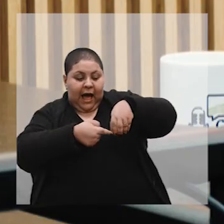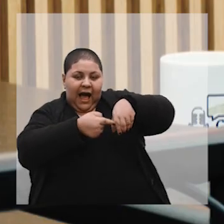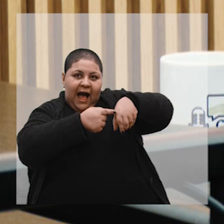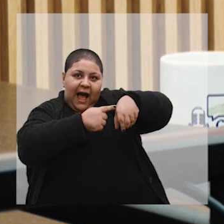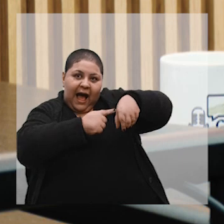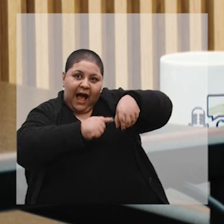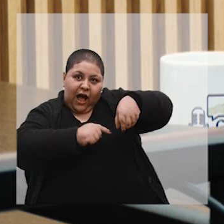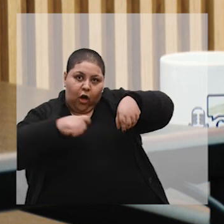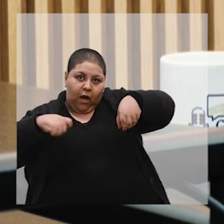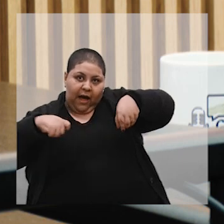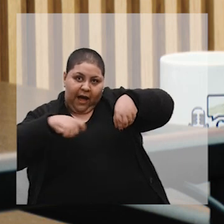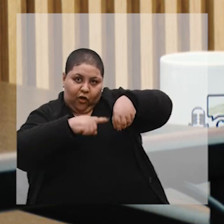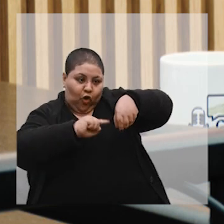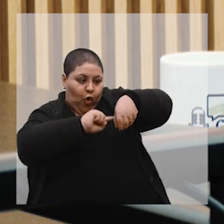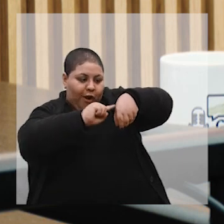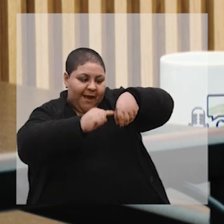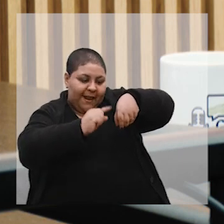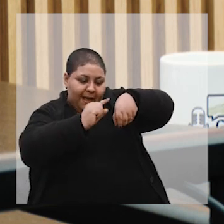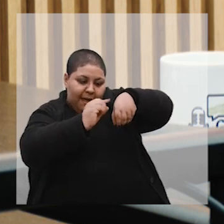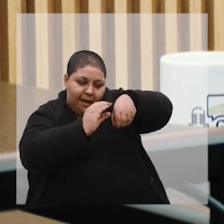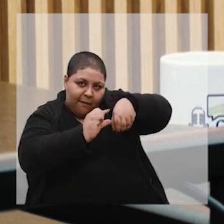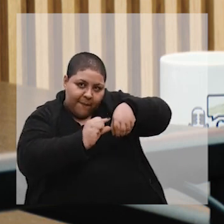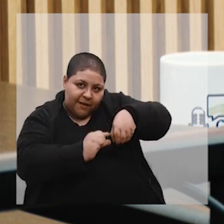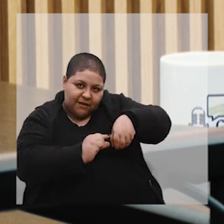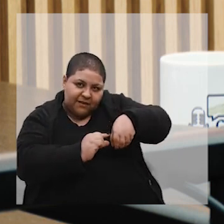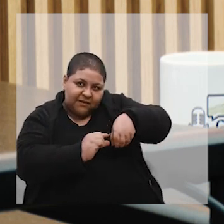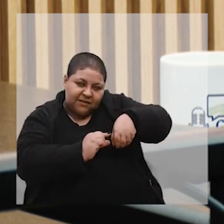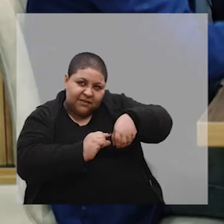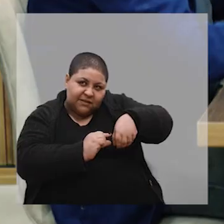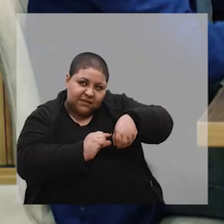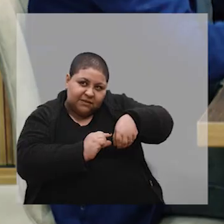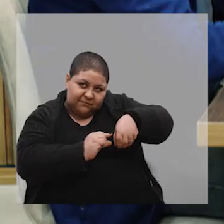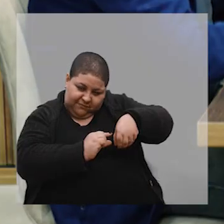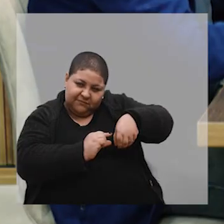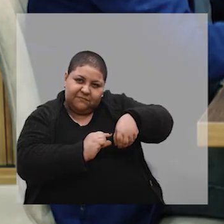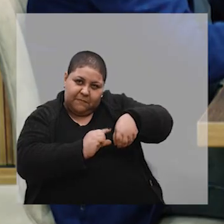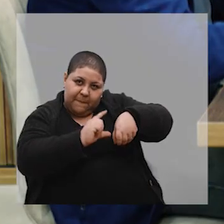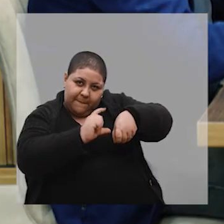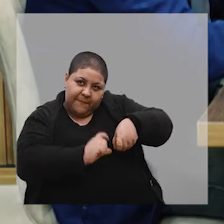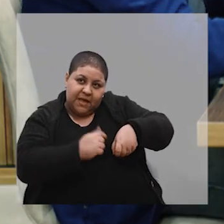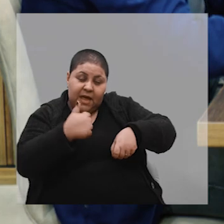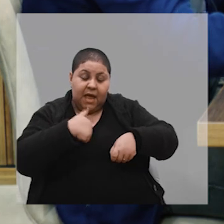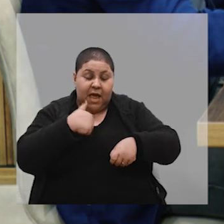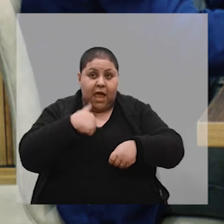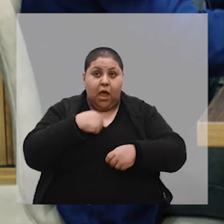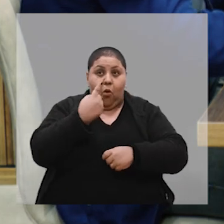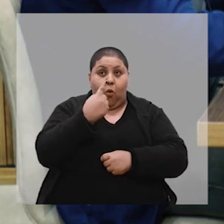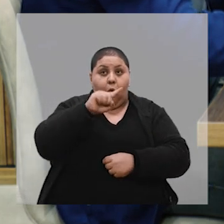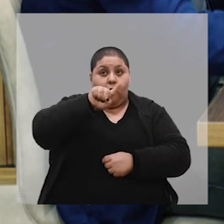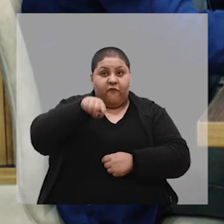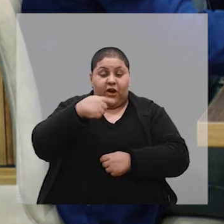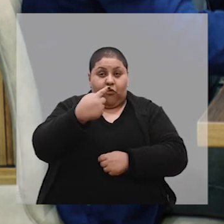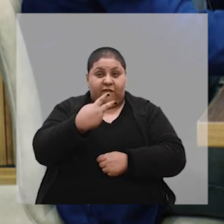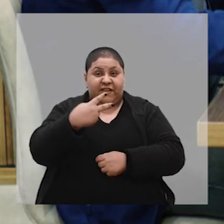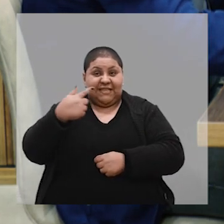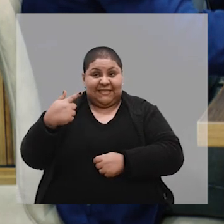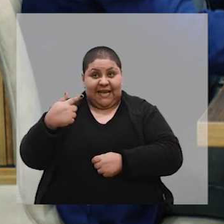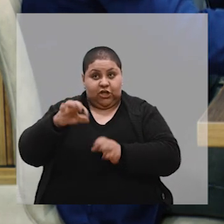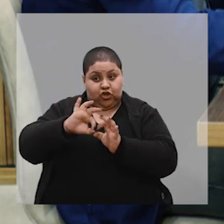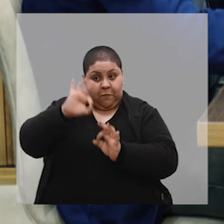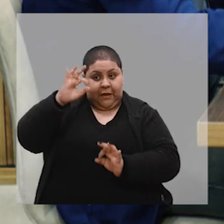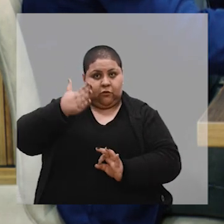ali alguns centímetros, uns 10 centímetros mais baixo, eu acho. Tem 1 metro e? Eu tenho 1,27 m. 1,27 m. 1,27 m.